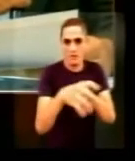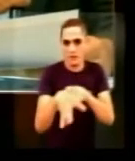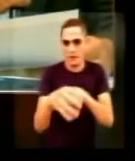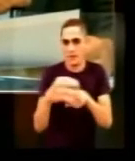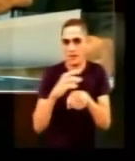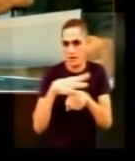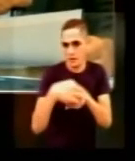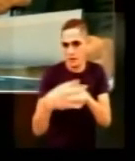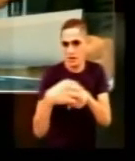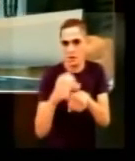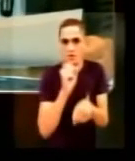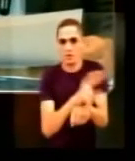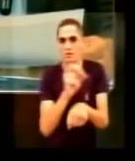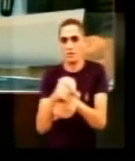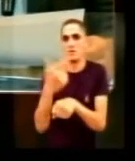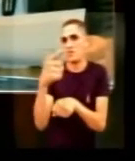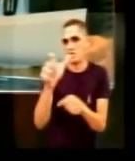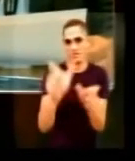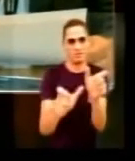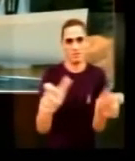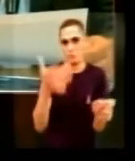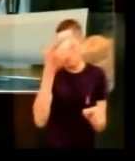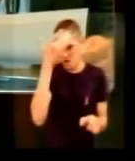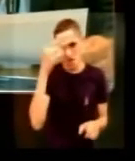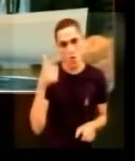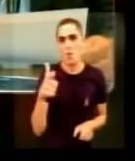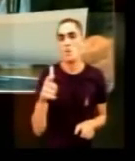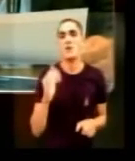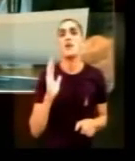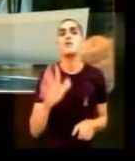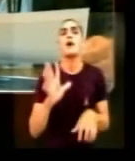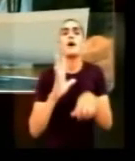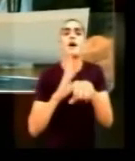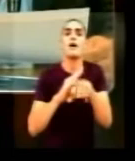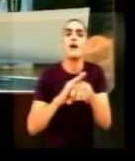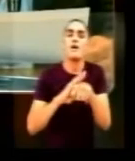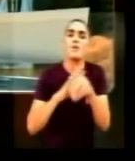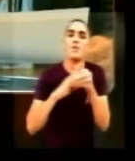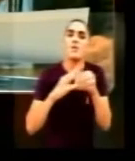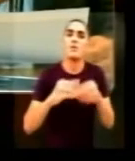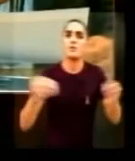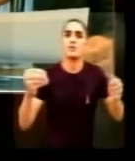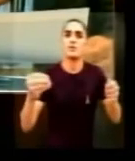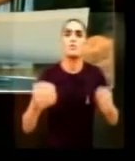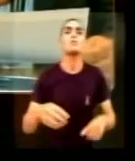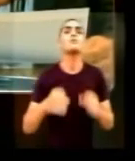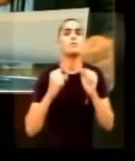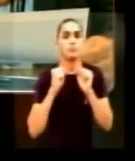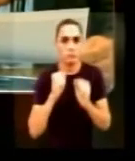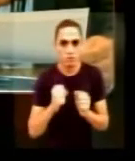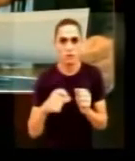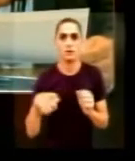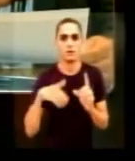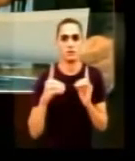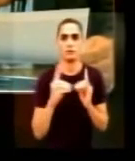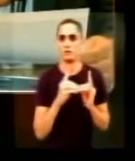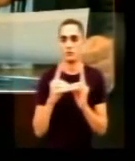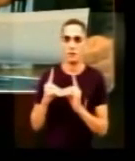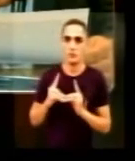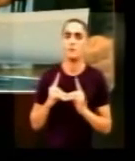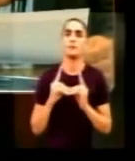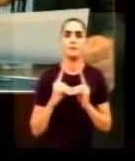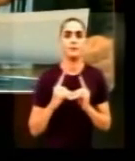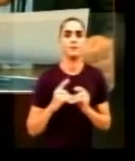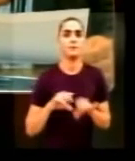Covid-19, porém fora do período de transmissividade. O que é o paciente internado após 10 dias